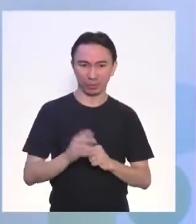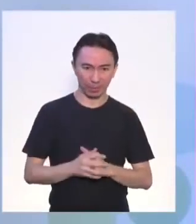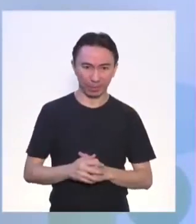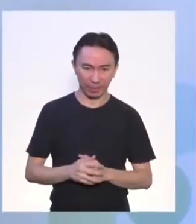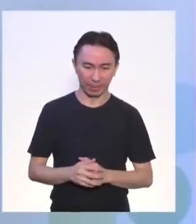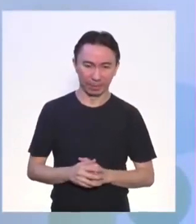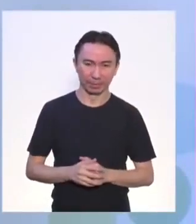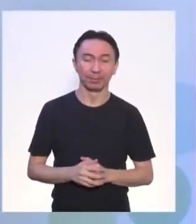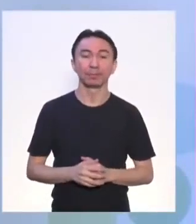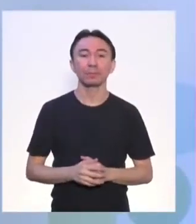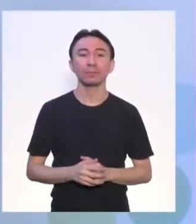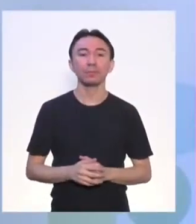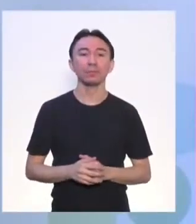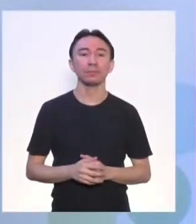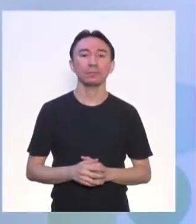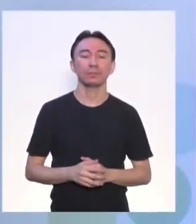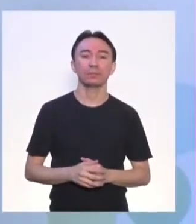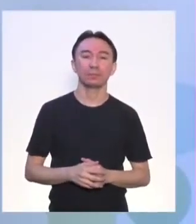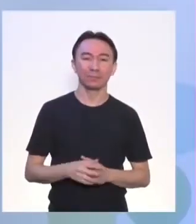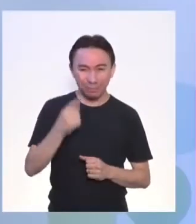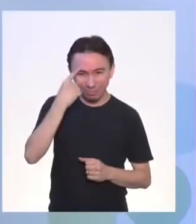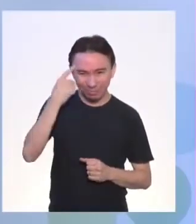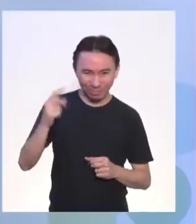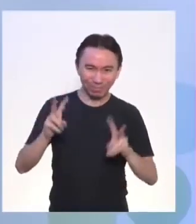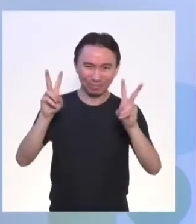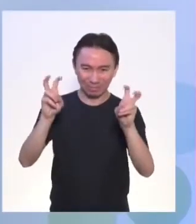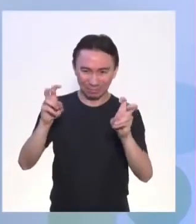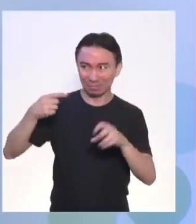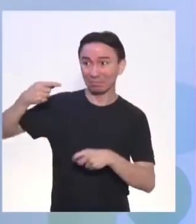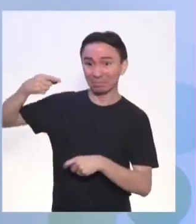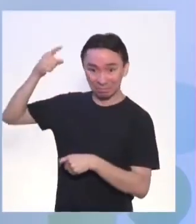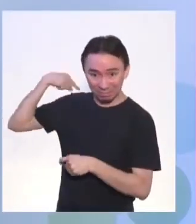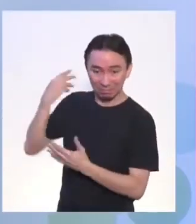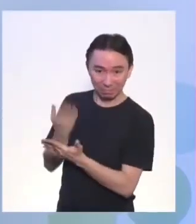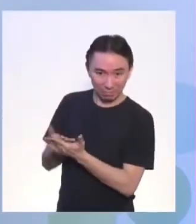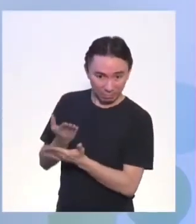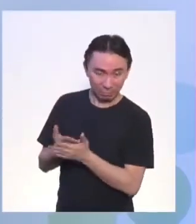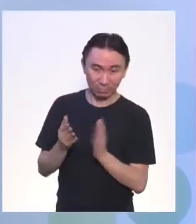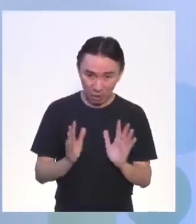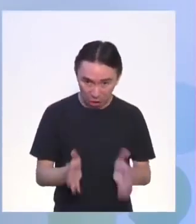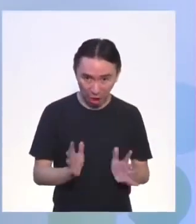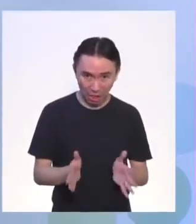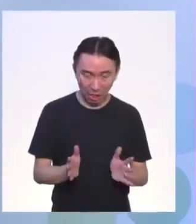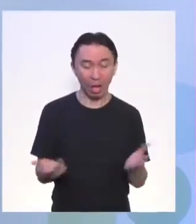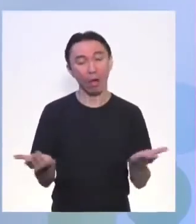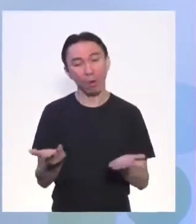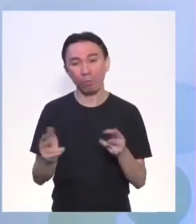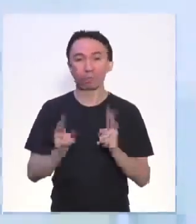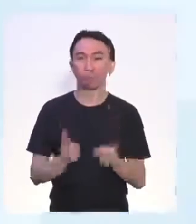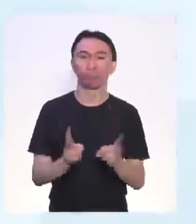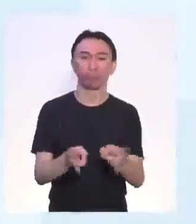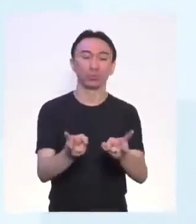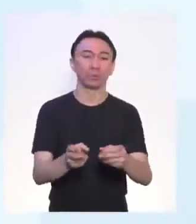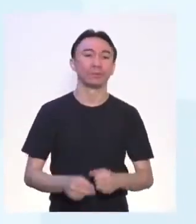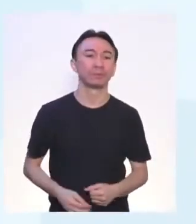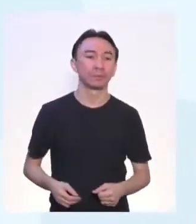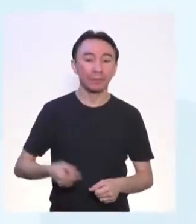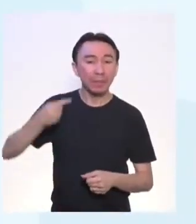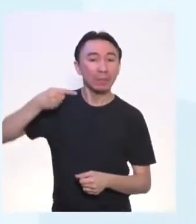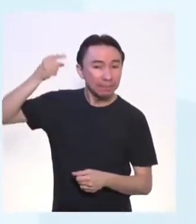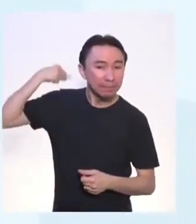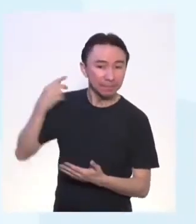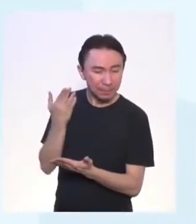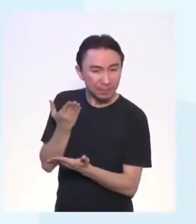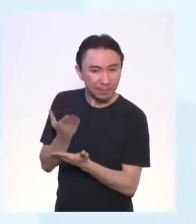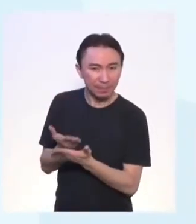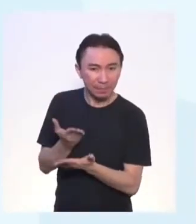Continuando, nós falamos já um pouquinho sobre esse tema na aula passada e vamos continuar agora. Então, vamos lá. Na aula anterior,